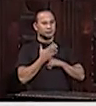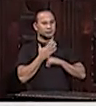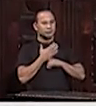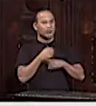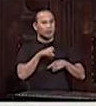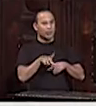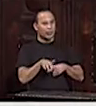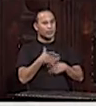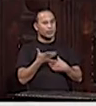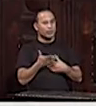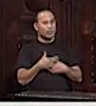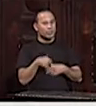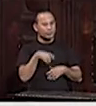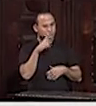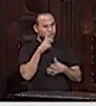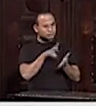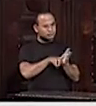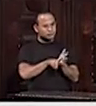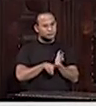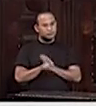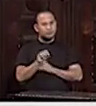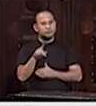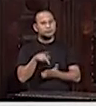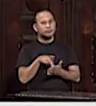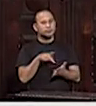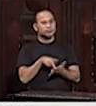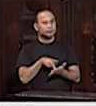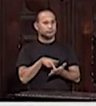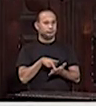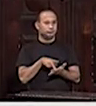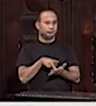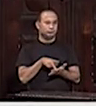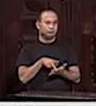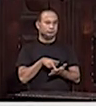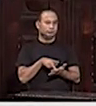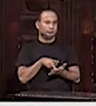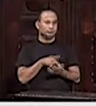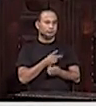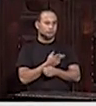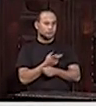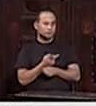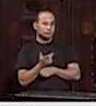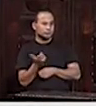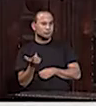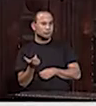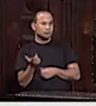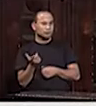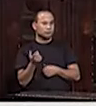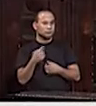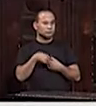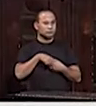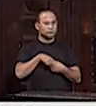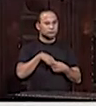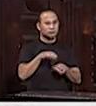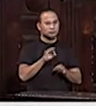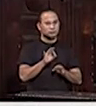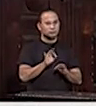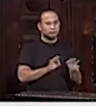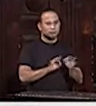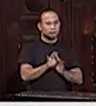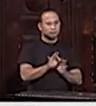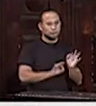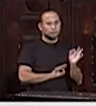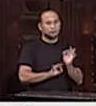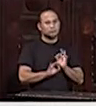necessária revisão da nossa realidade tributária, buscando reconstruir um projeto de desenvolvimento para o Rio